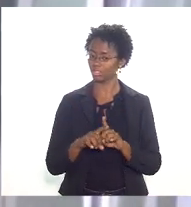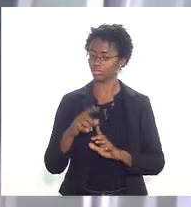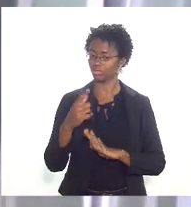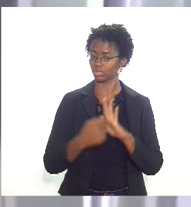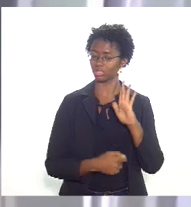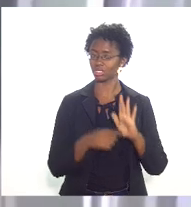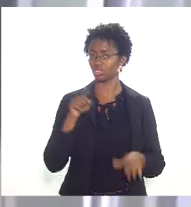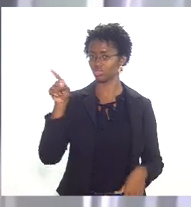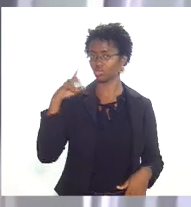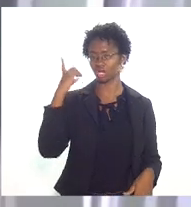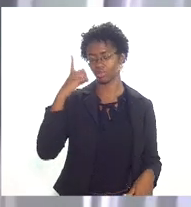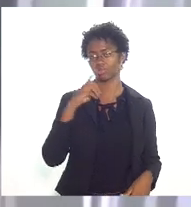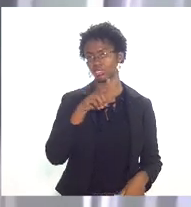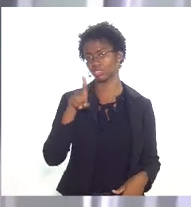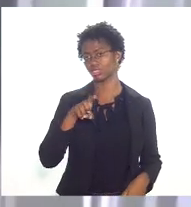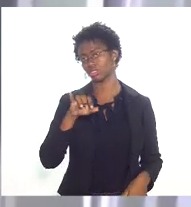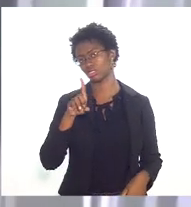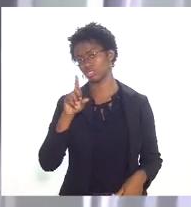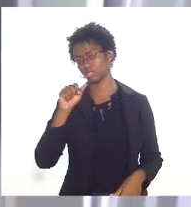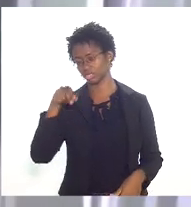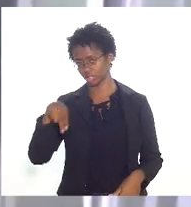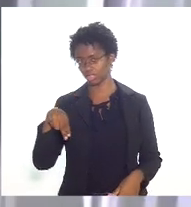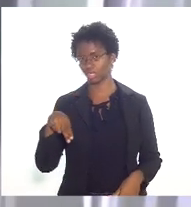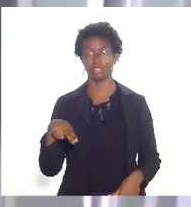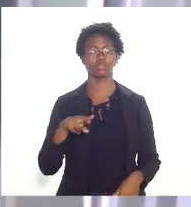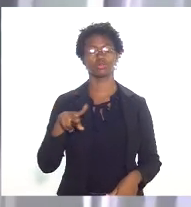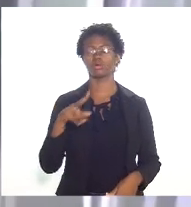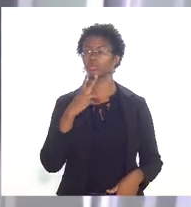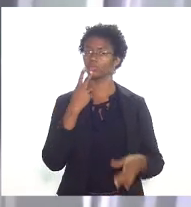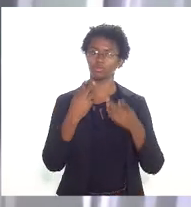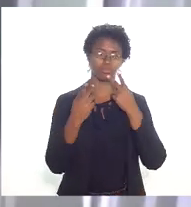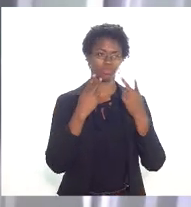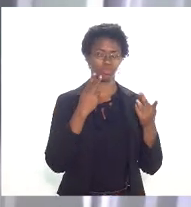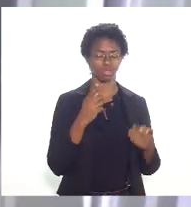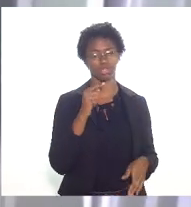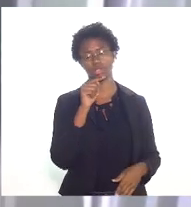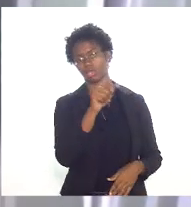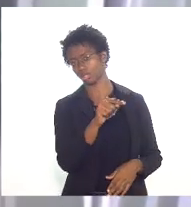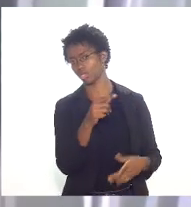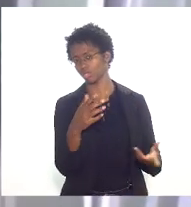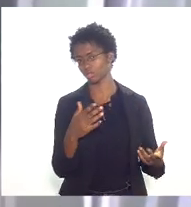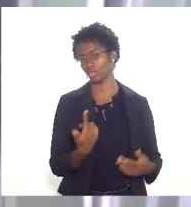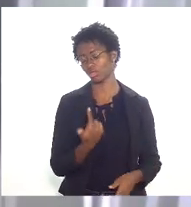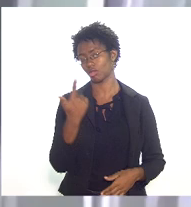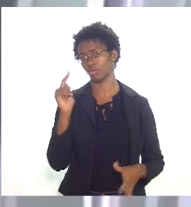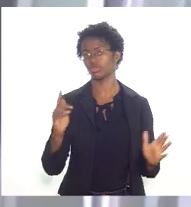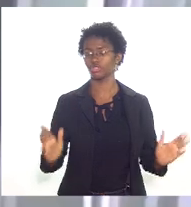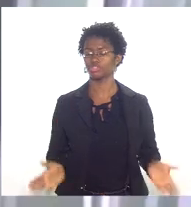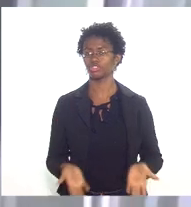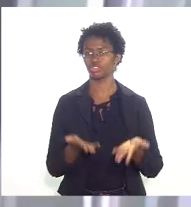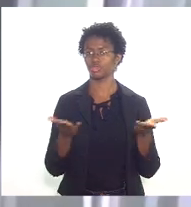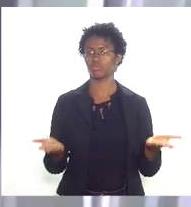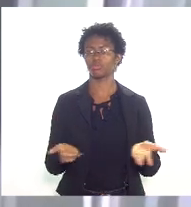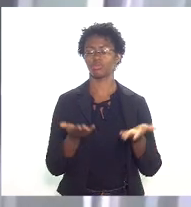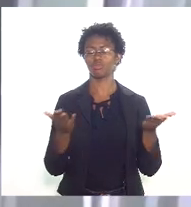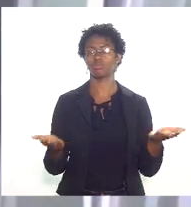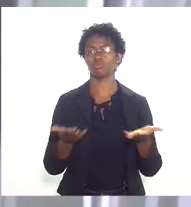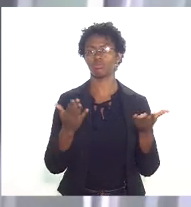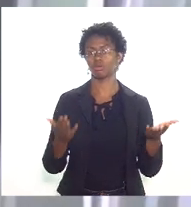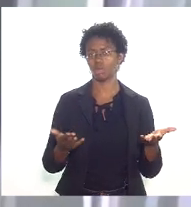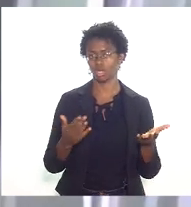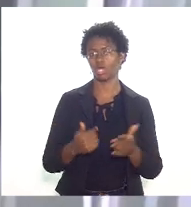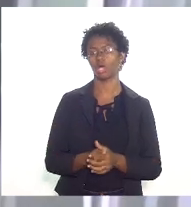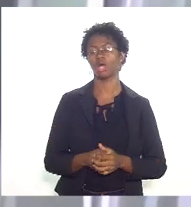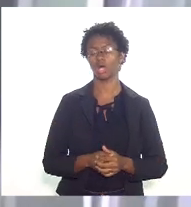da deputada sedã nem falava deste possível metrópoles o princípio é outro princípio de estimular que os dentes federativas da região metropolitana